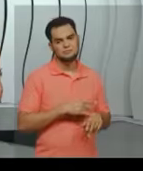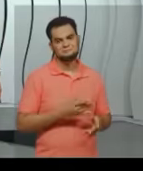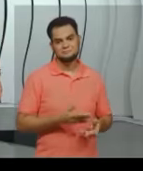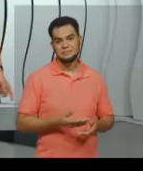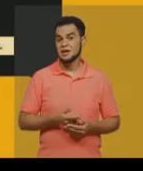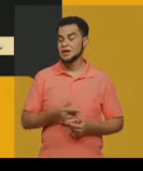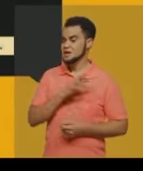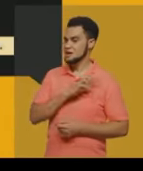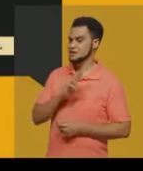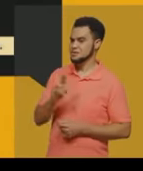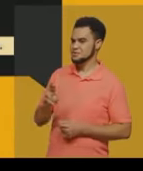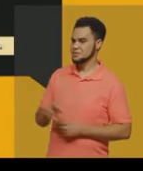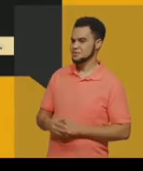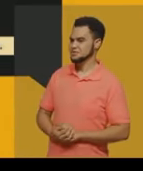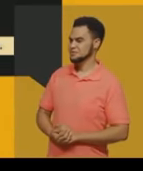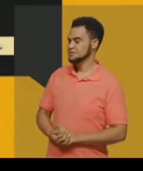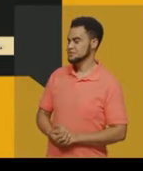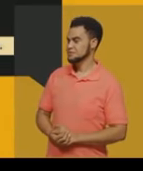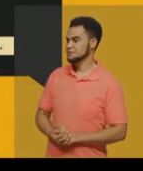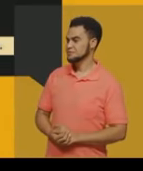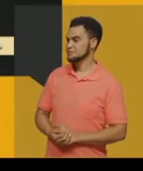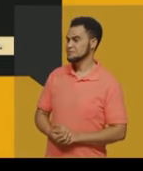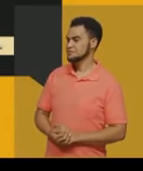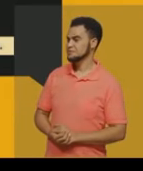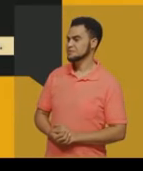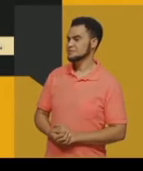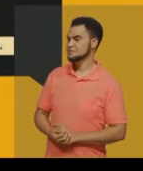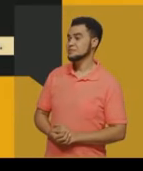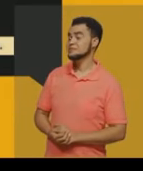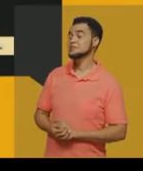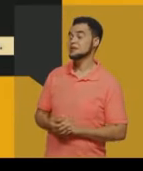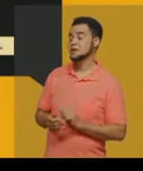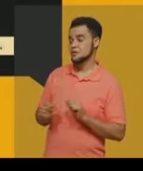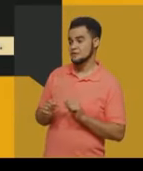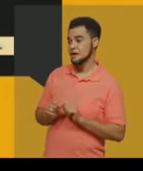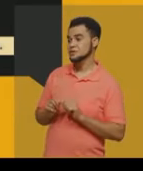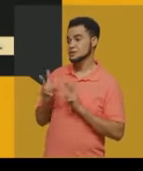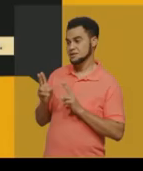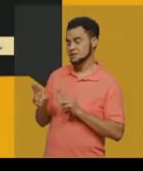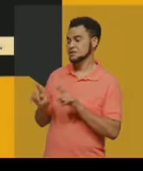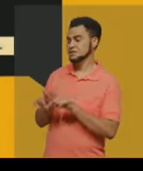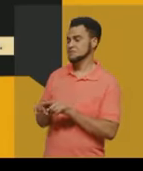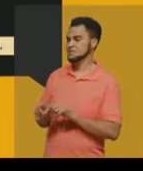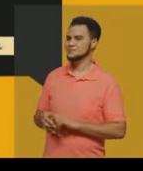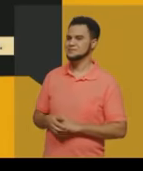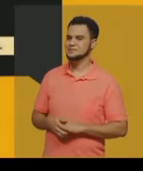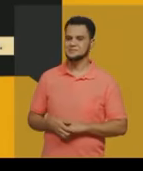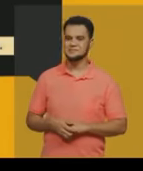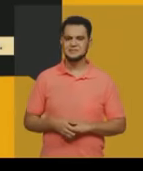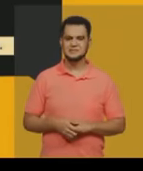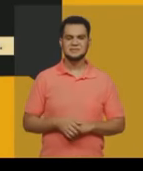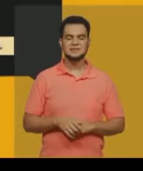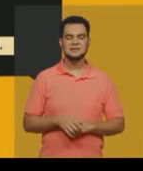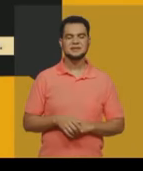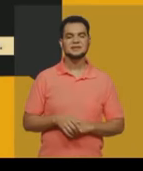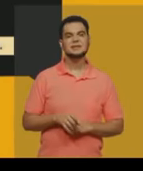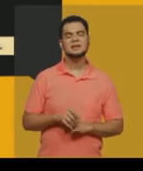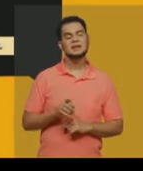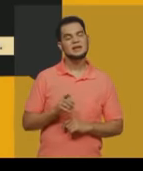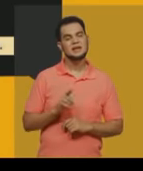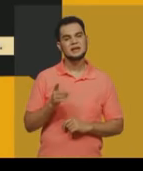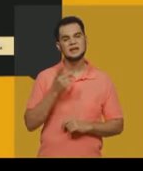I do that too. Eu faço aquilo também. Então, em vez de repetir a palavra, o verbo molhar, to wet, ele responde o